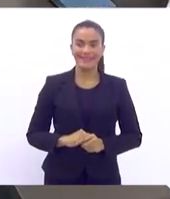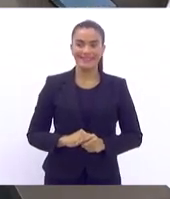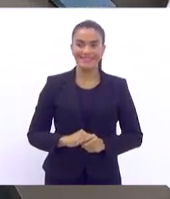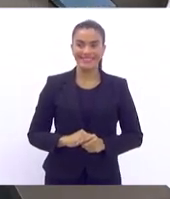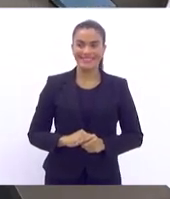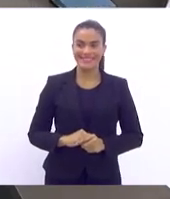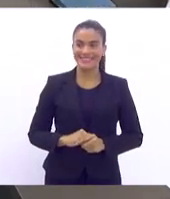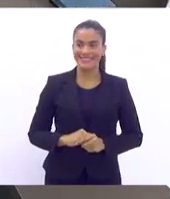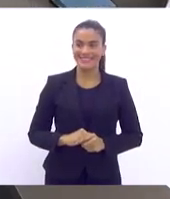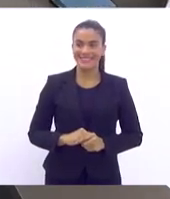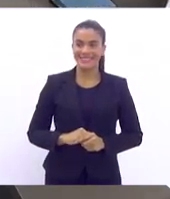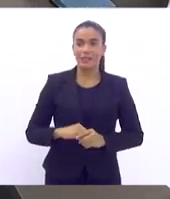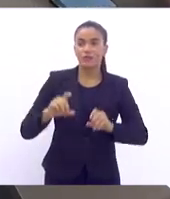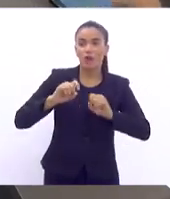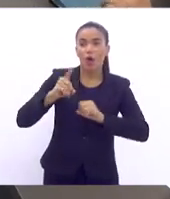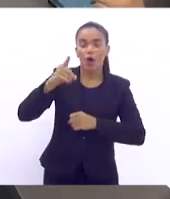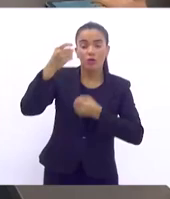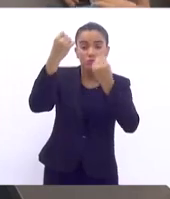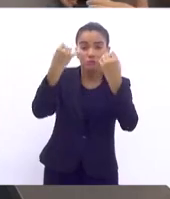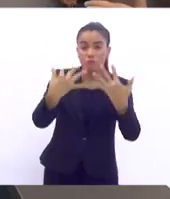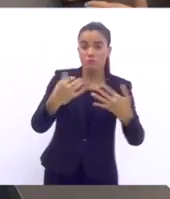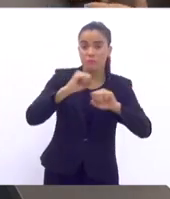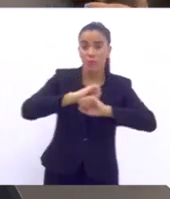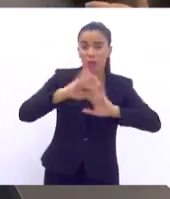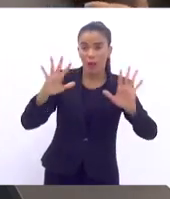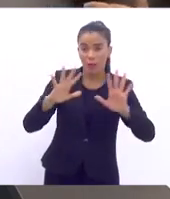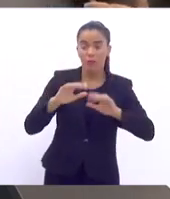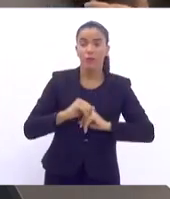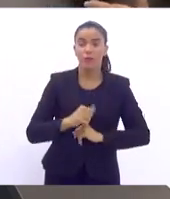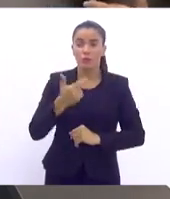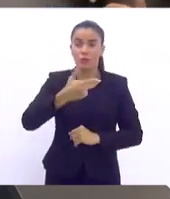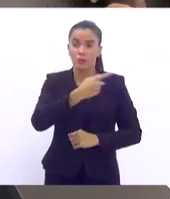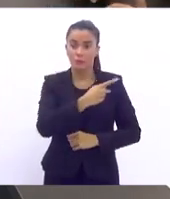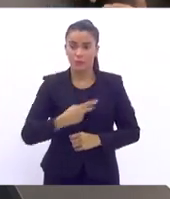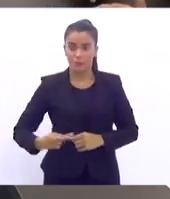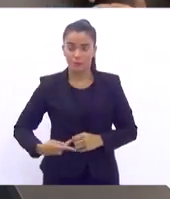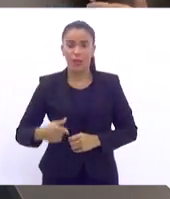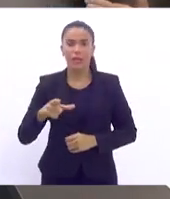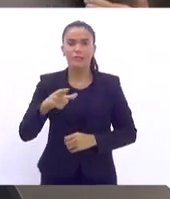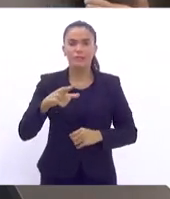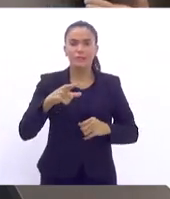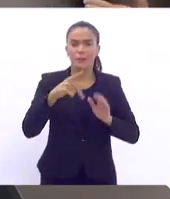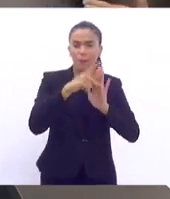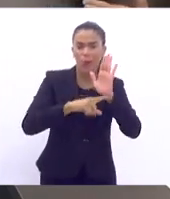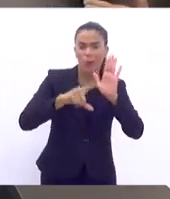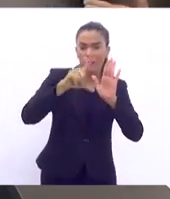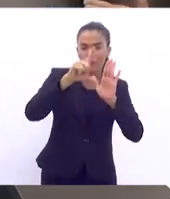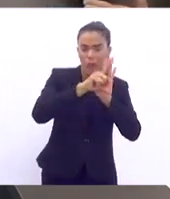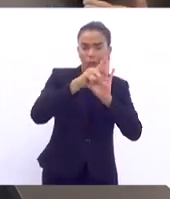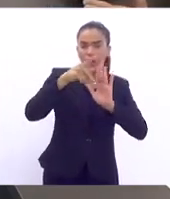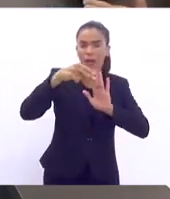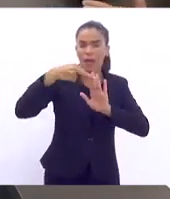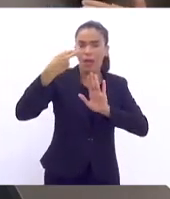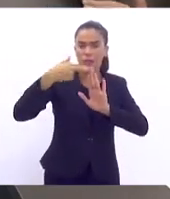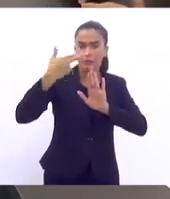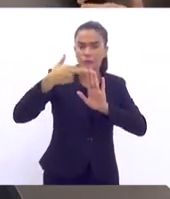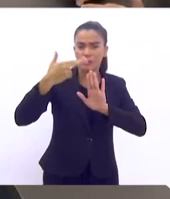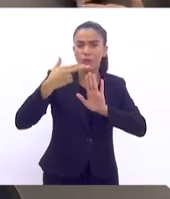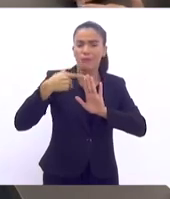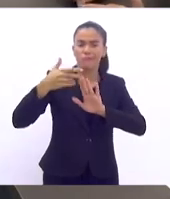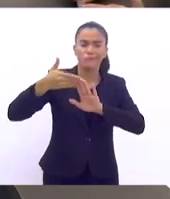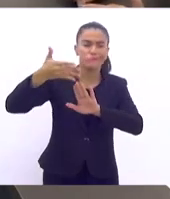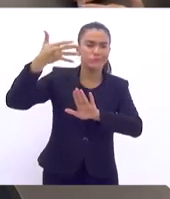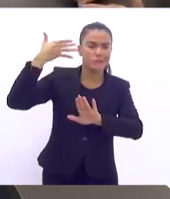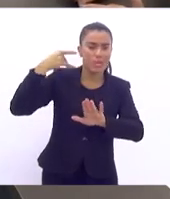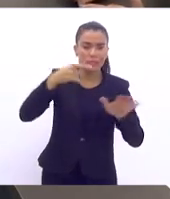só deixando claro uma dúvida aqui do vice-presidente esse projeto de resolução nós tínhamos feito uma discussão umas duas sessões atrás